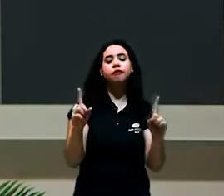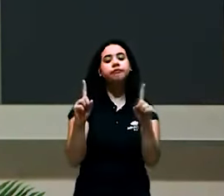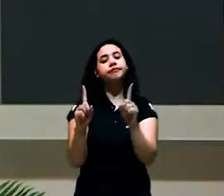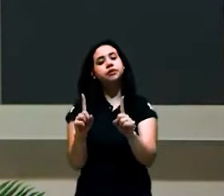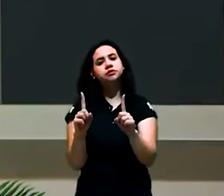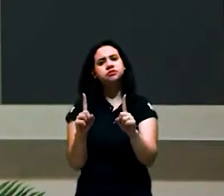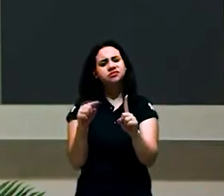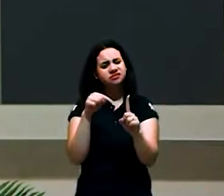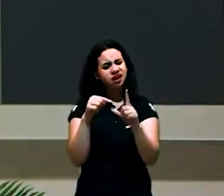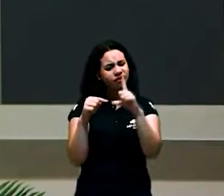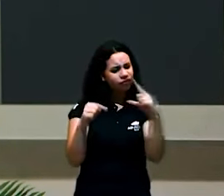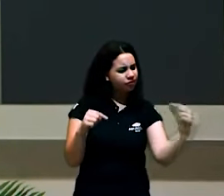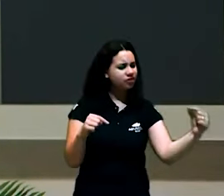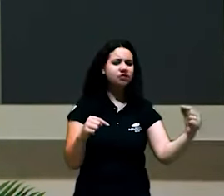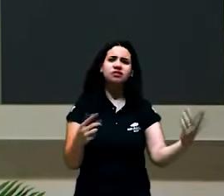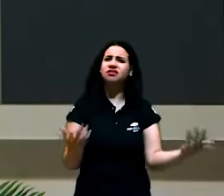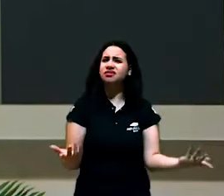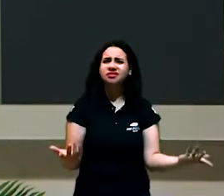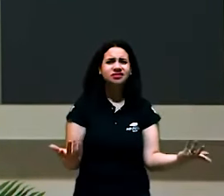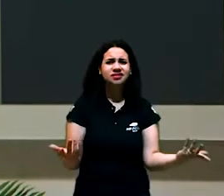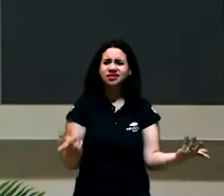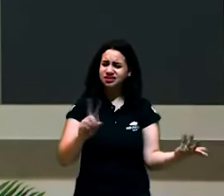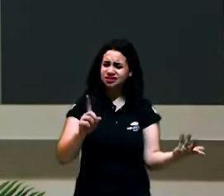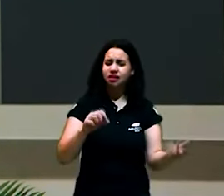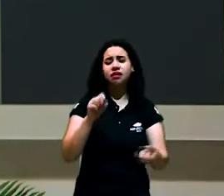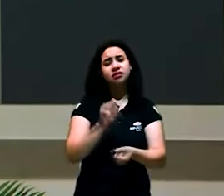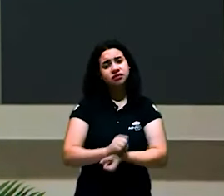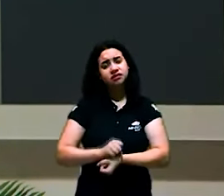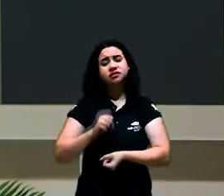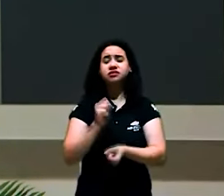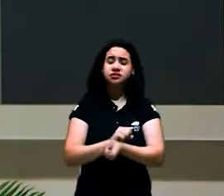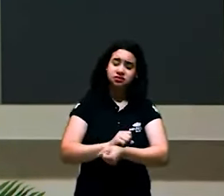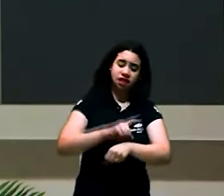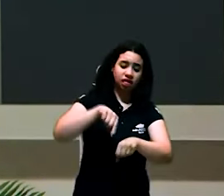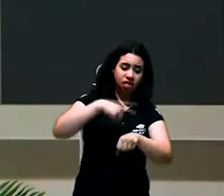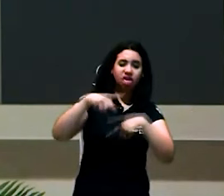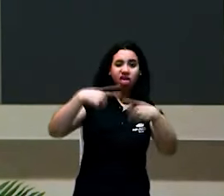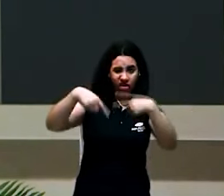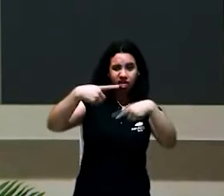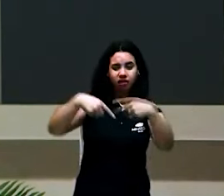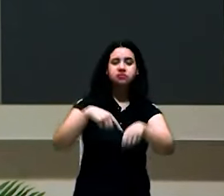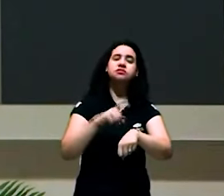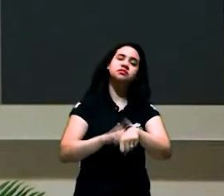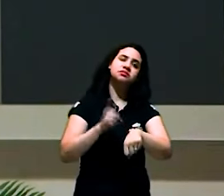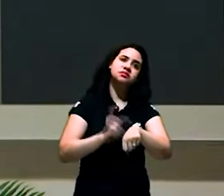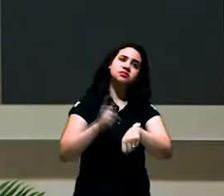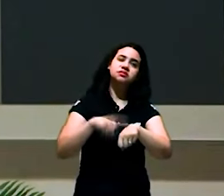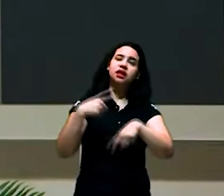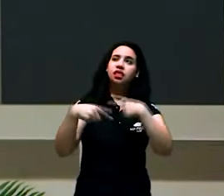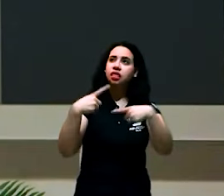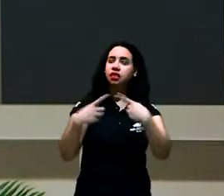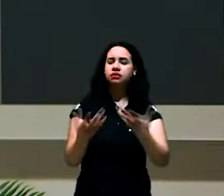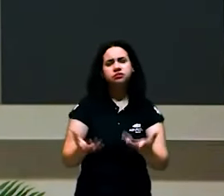ali dando nó, né? Está bem dito, dando nó, enrolando. E tu diz, glória a Deus, quando ele disse, eu